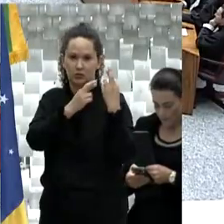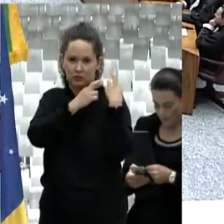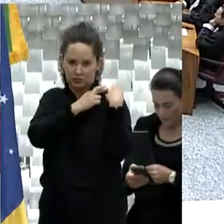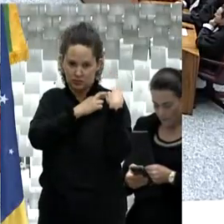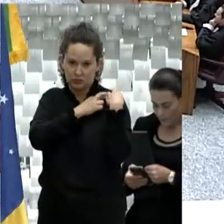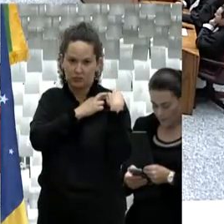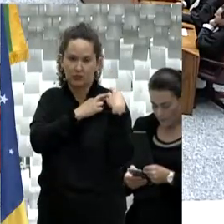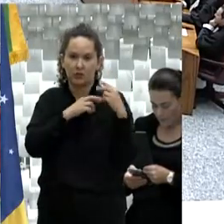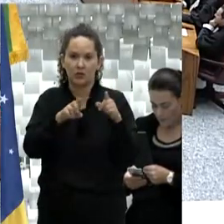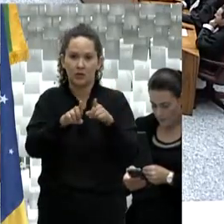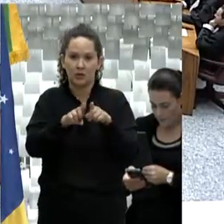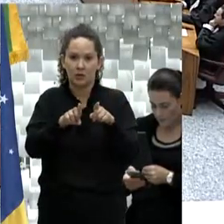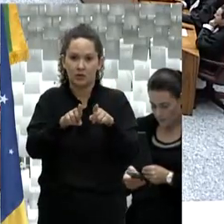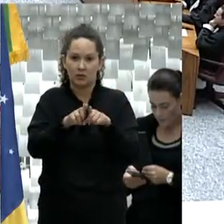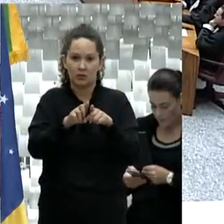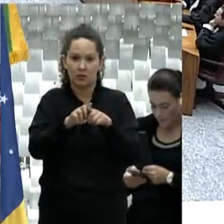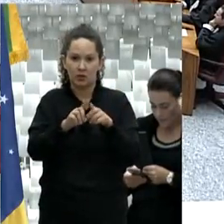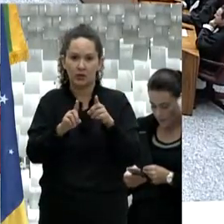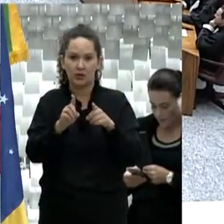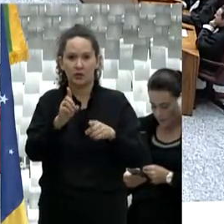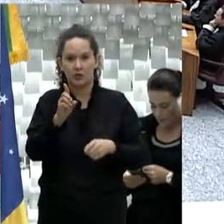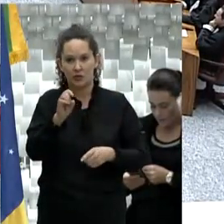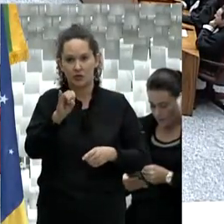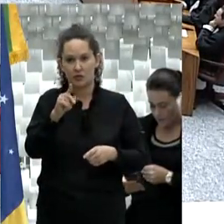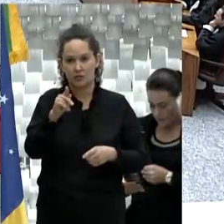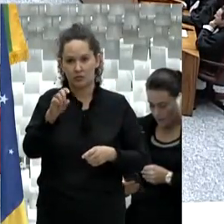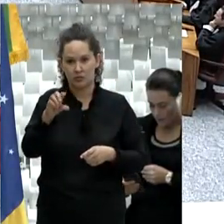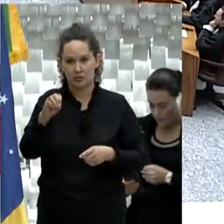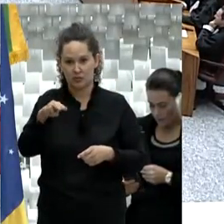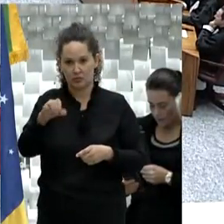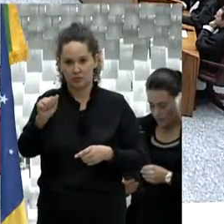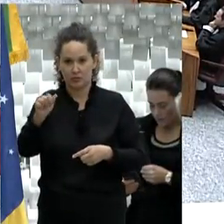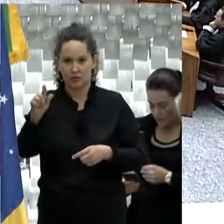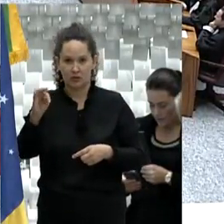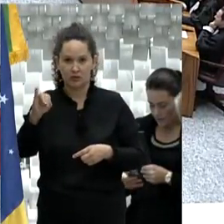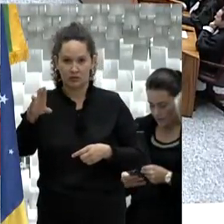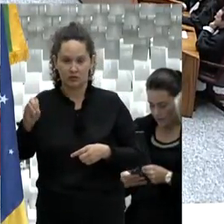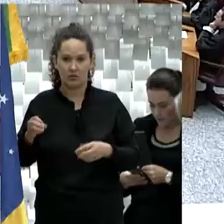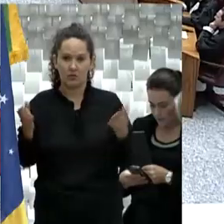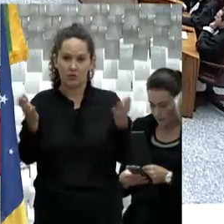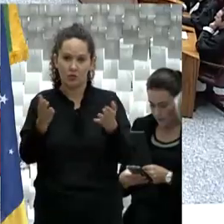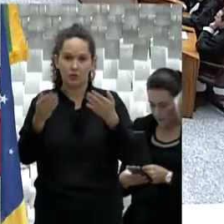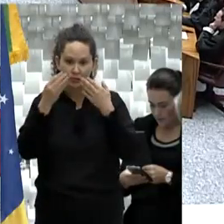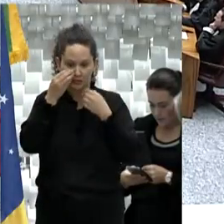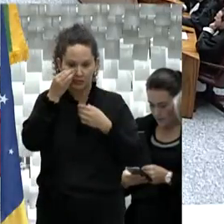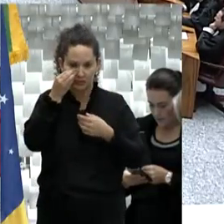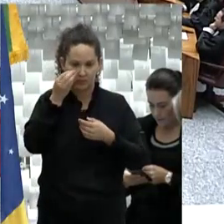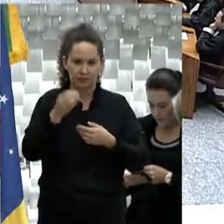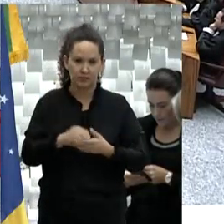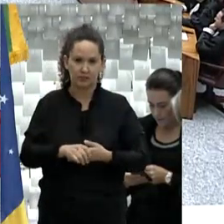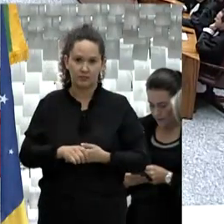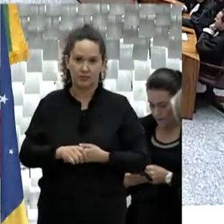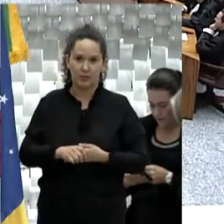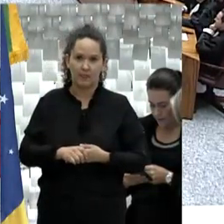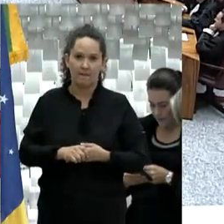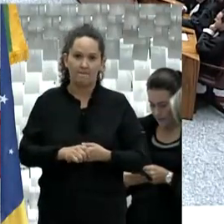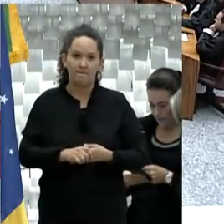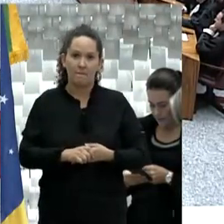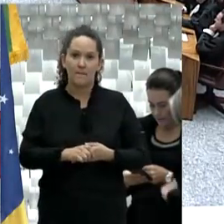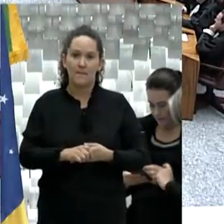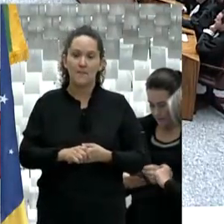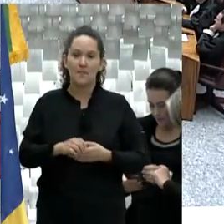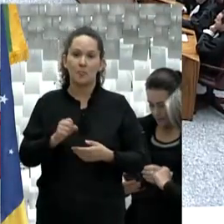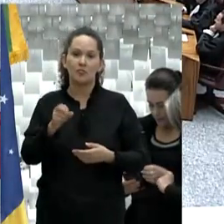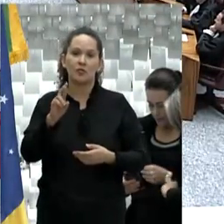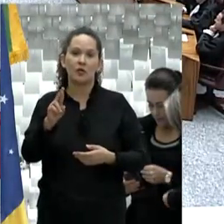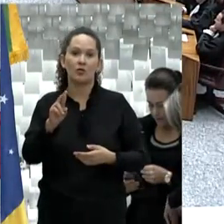representantes do corpo diplomático que prestigiam esta cerimônia. O excelentíssimo